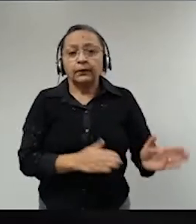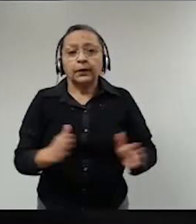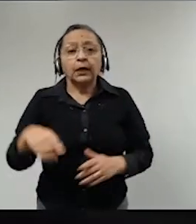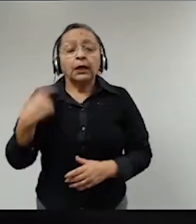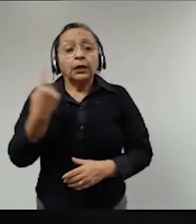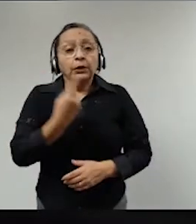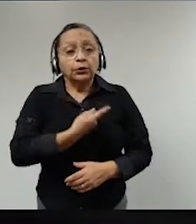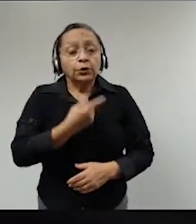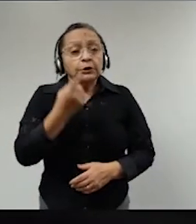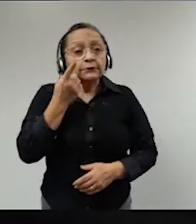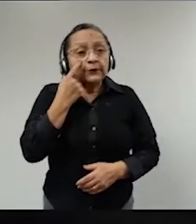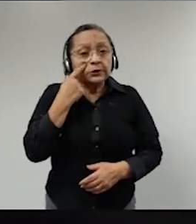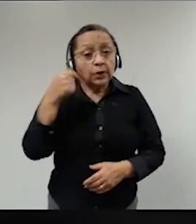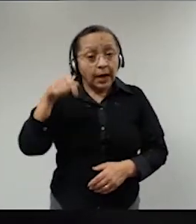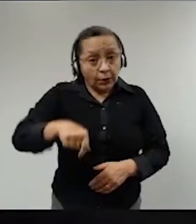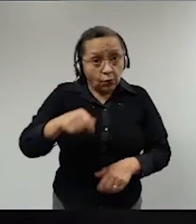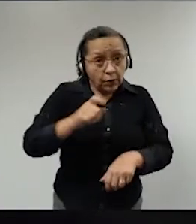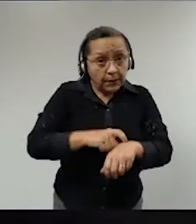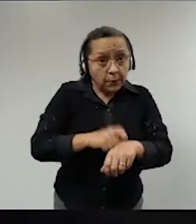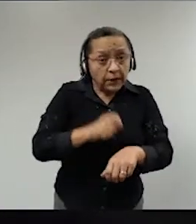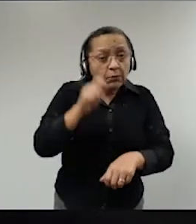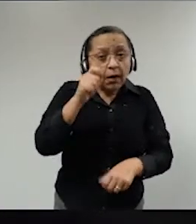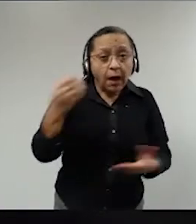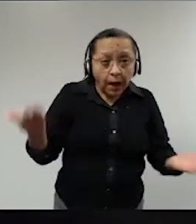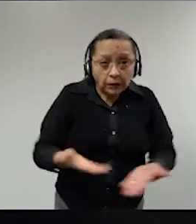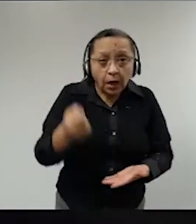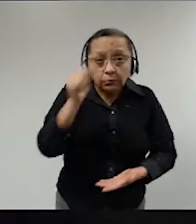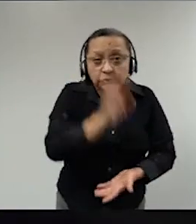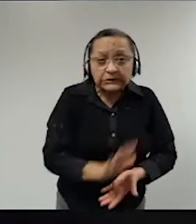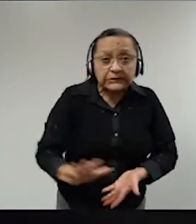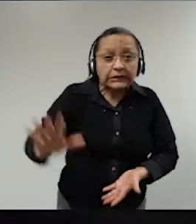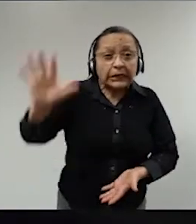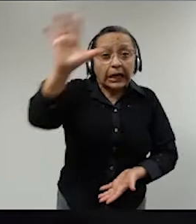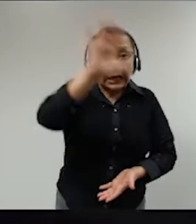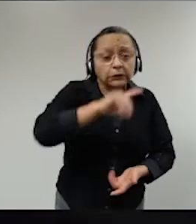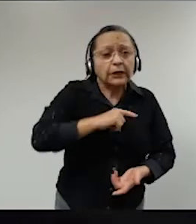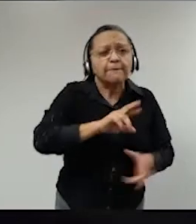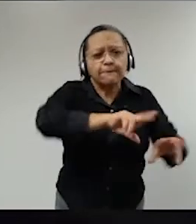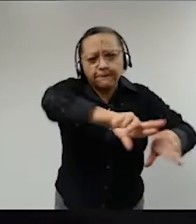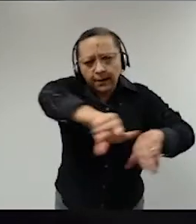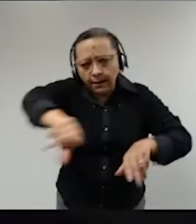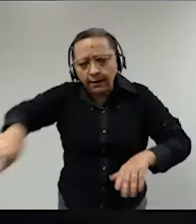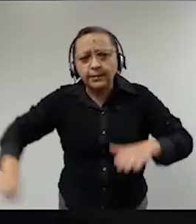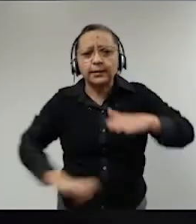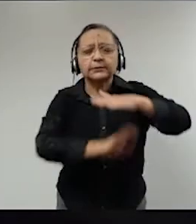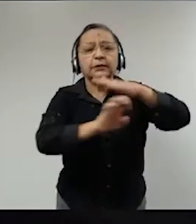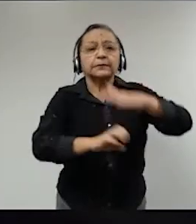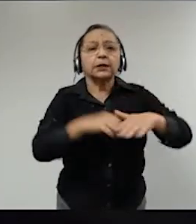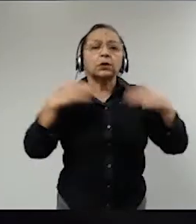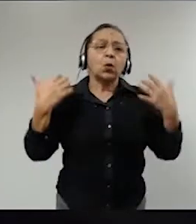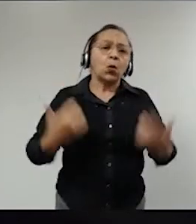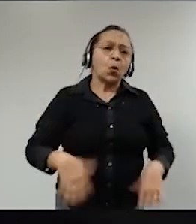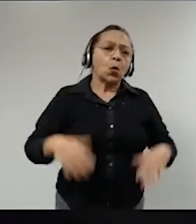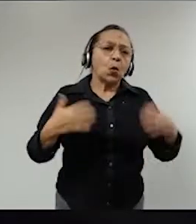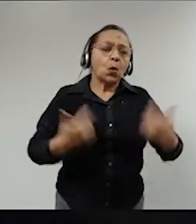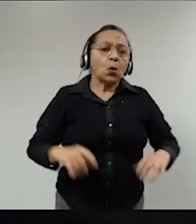no cenário da crise atual, diversas empresas, passando por dificuldades econômicas